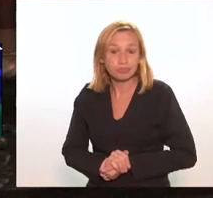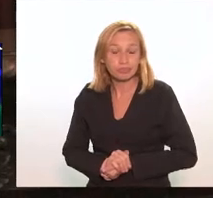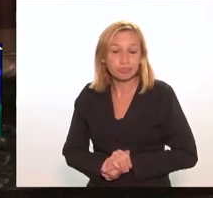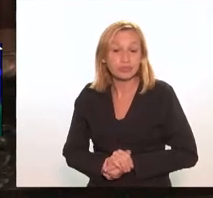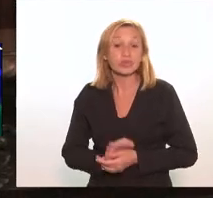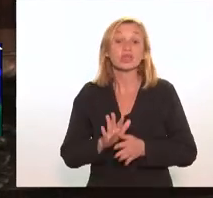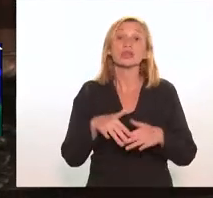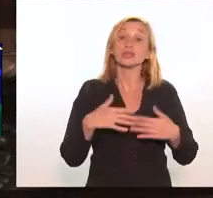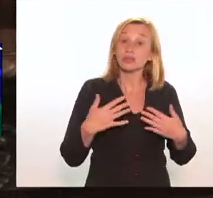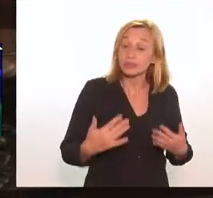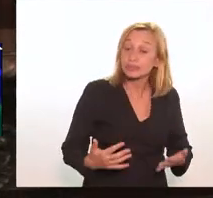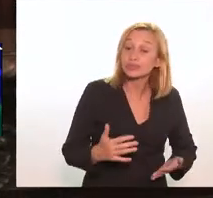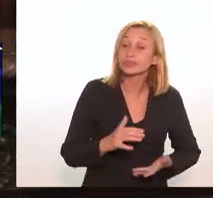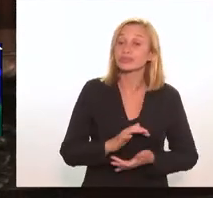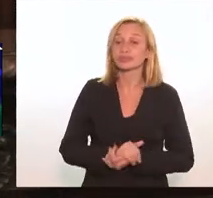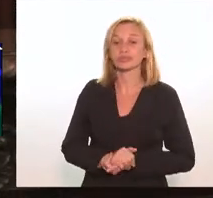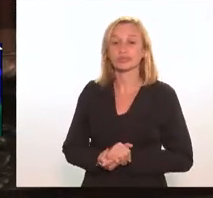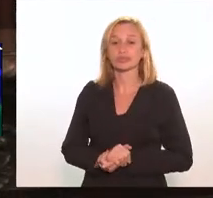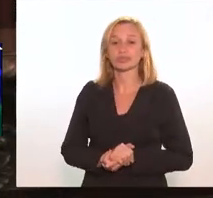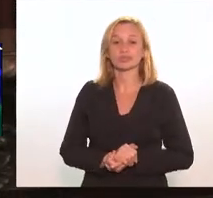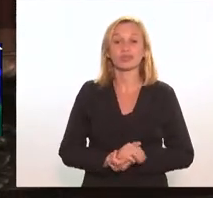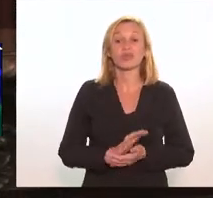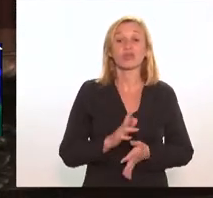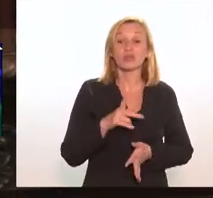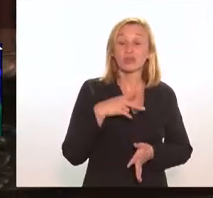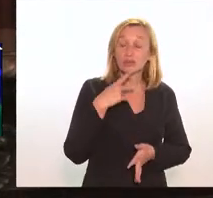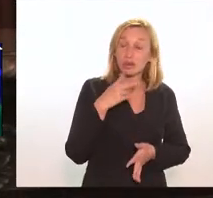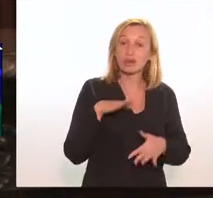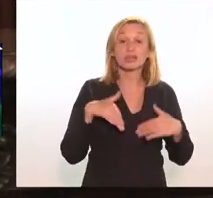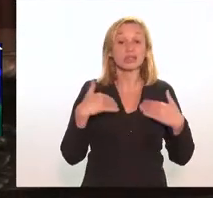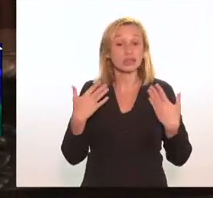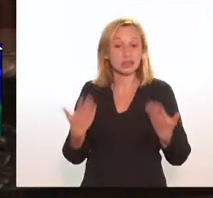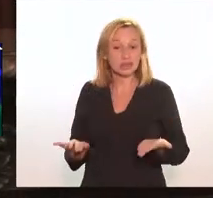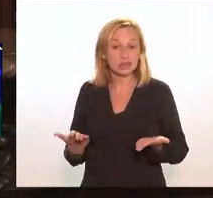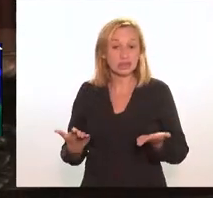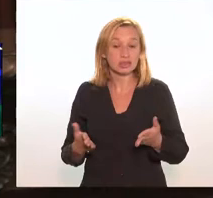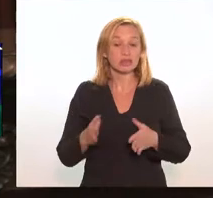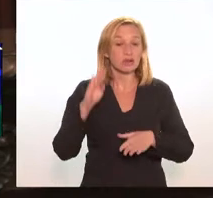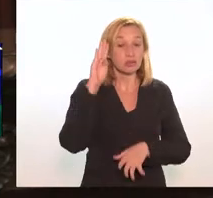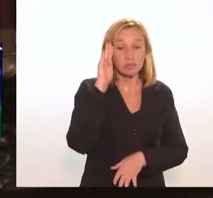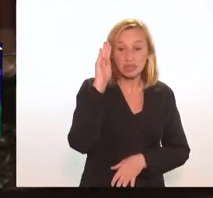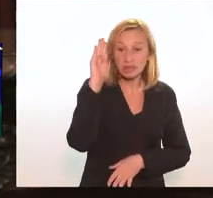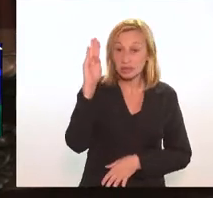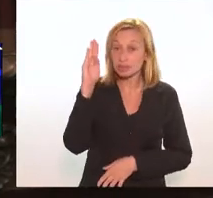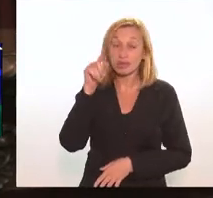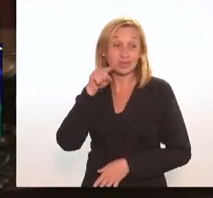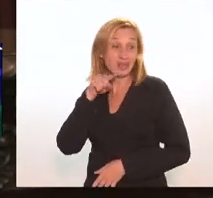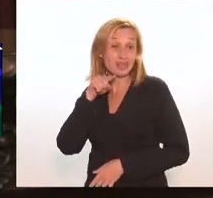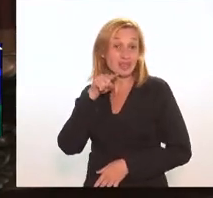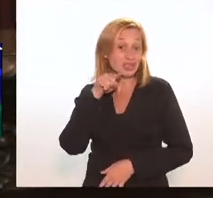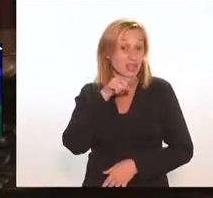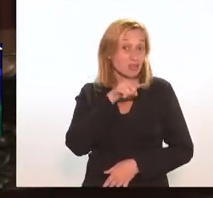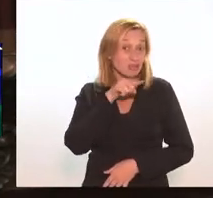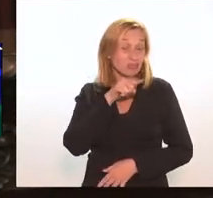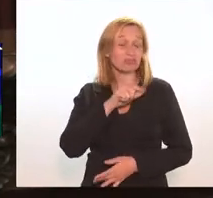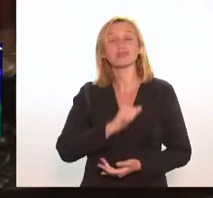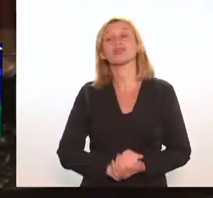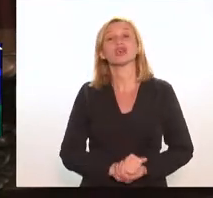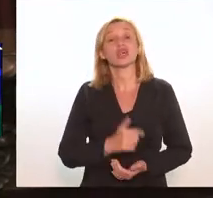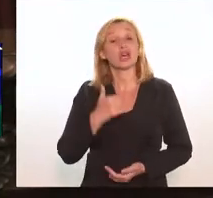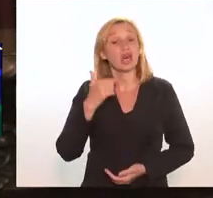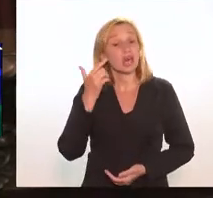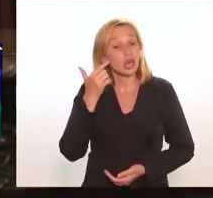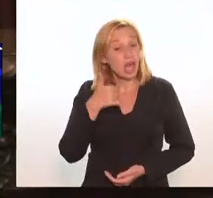Sendo assim, passo então para a fundamentação daquilo que eu